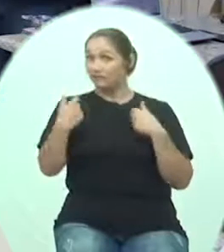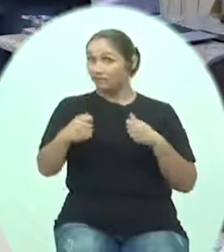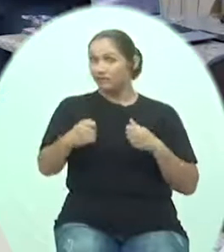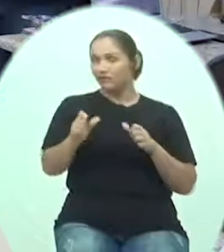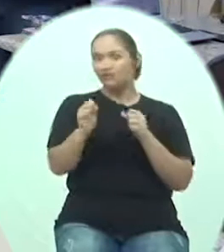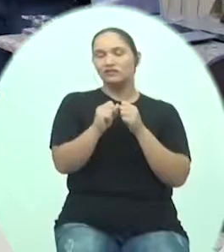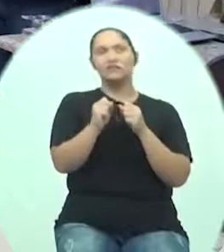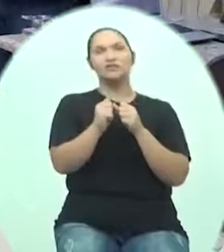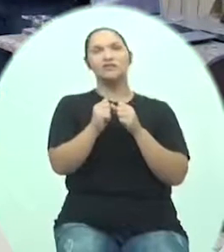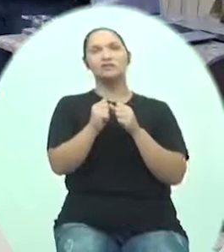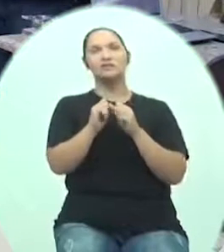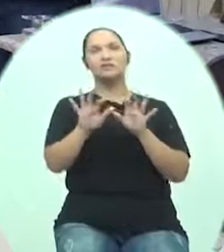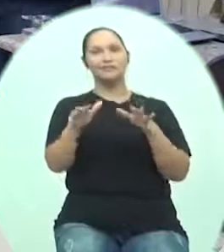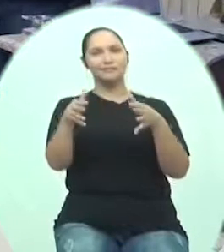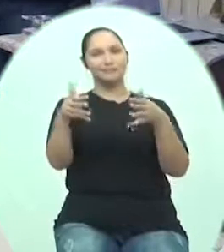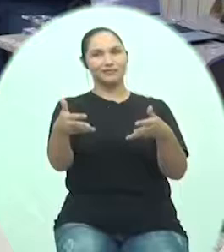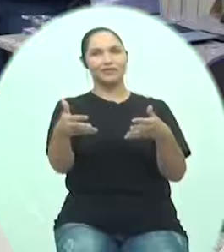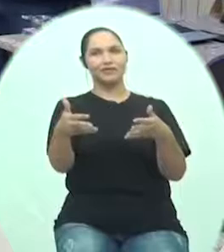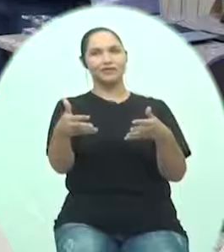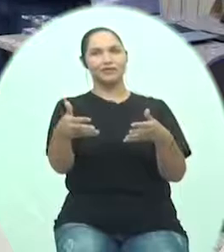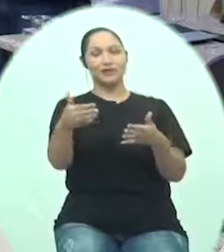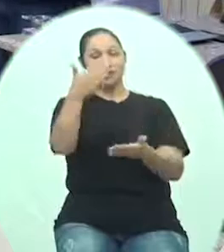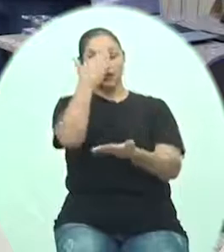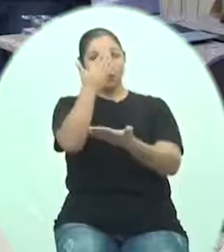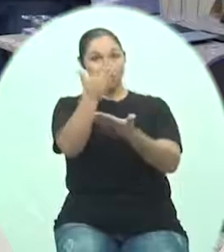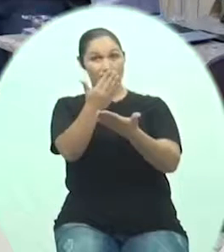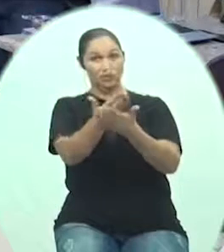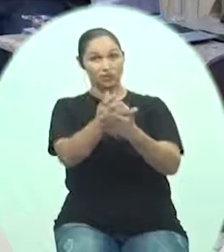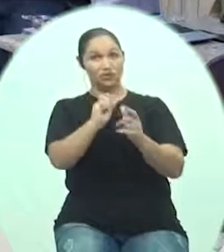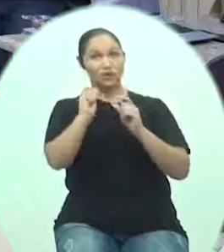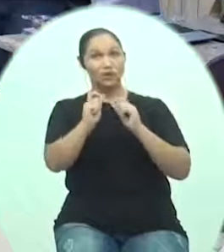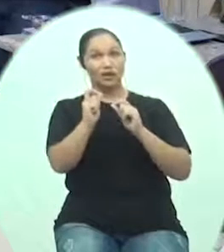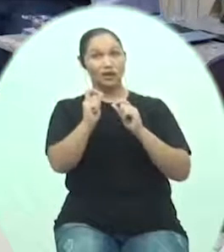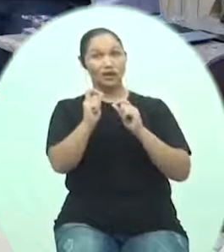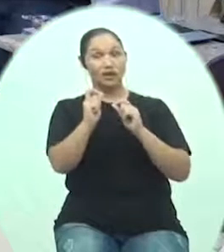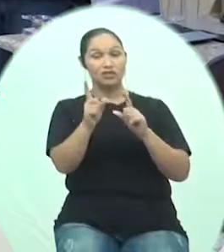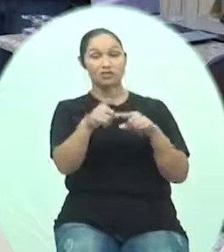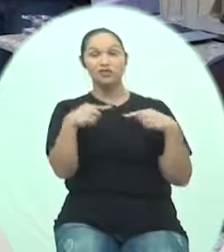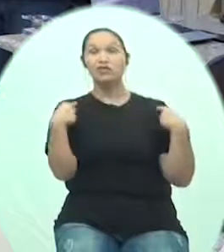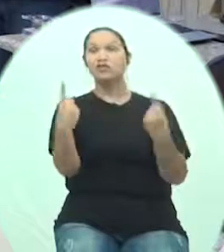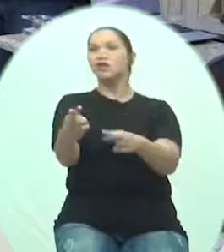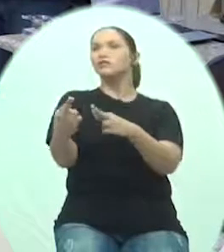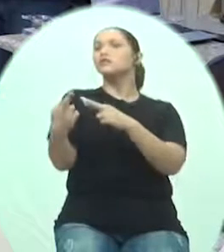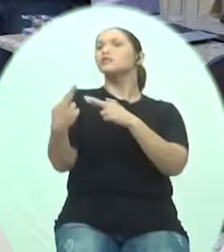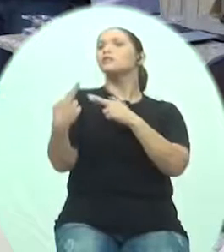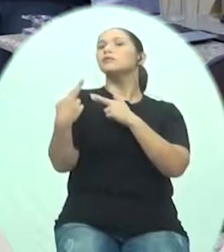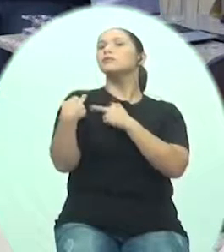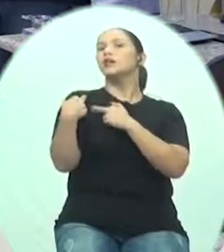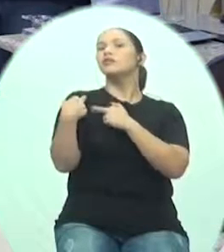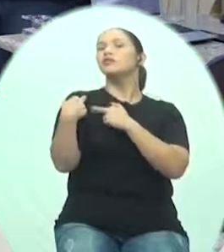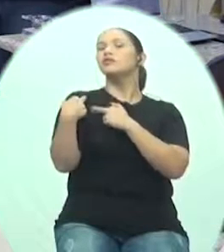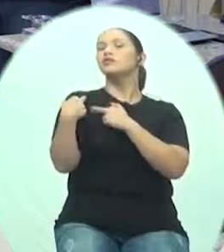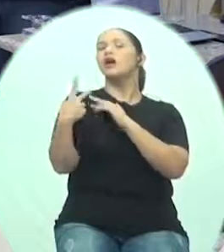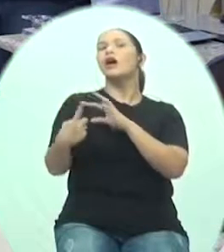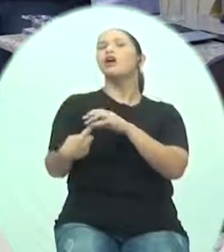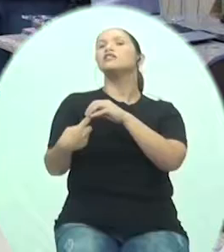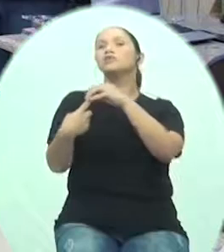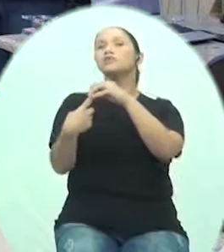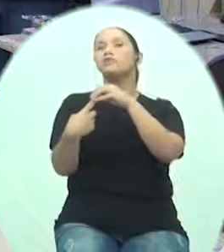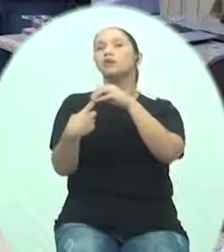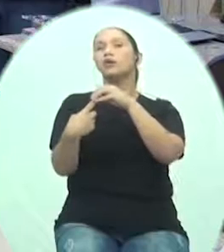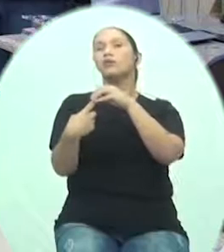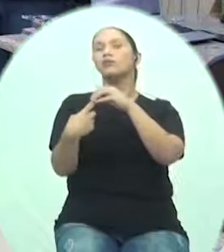necessidade isto acho que é um dever de Todos Nós não foi nenhuma algo